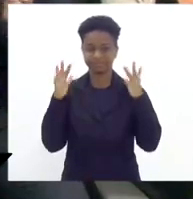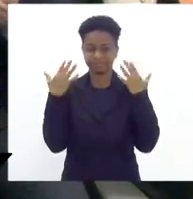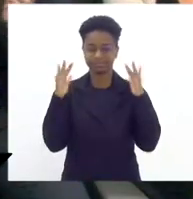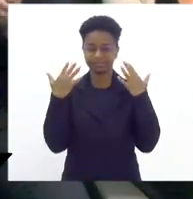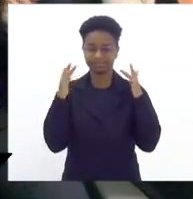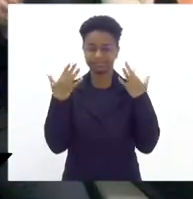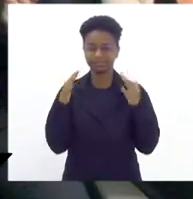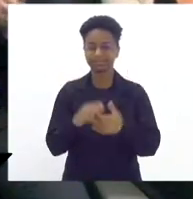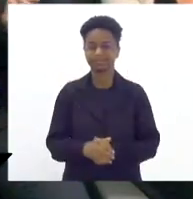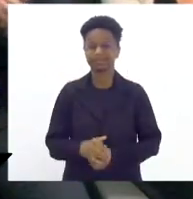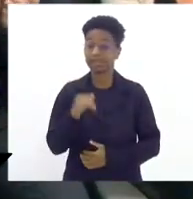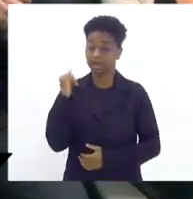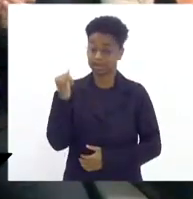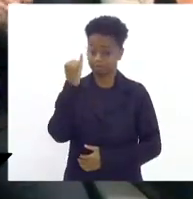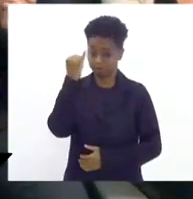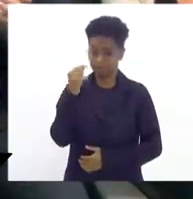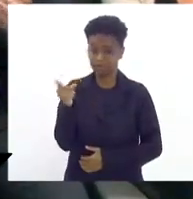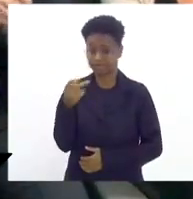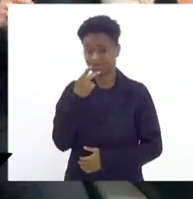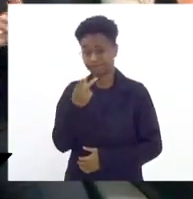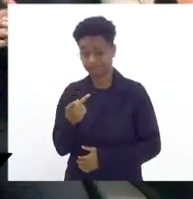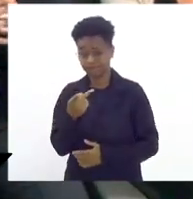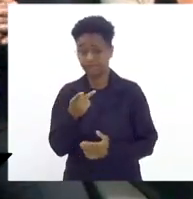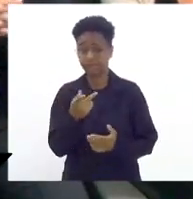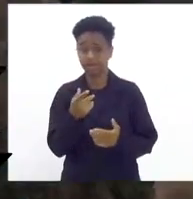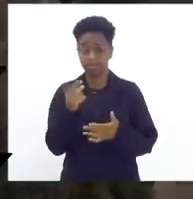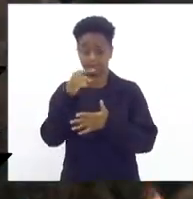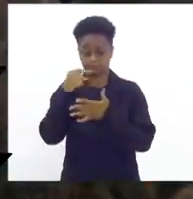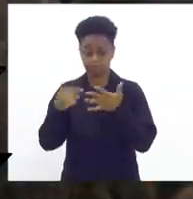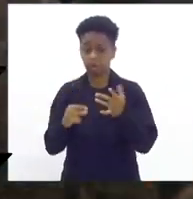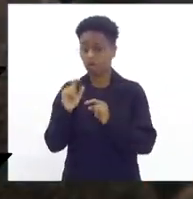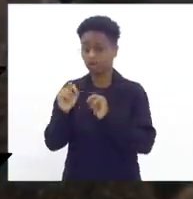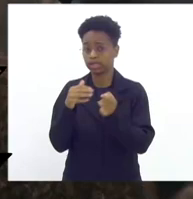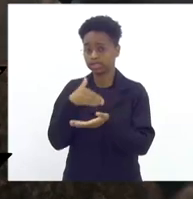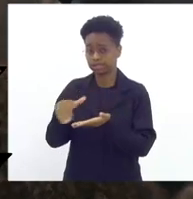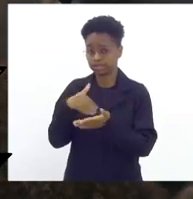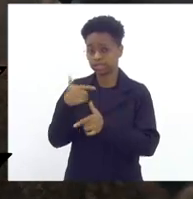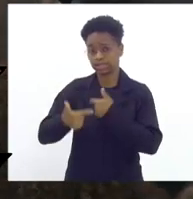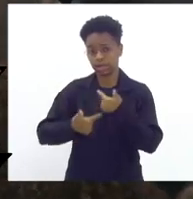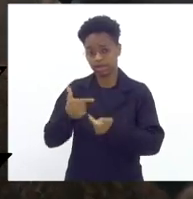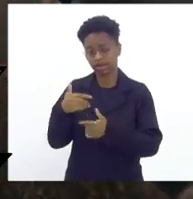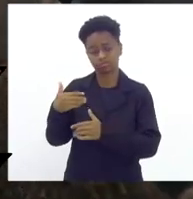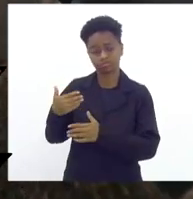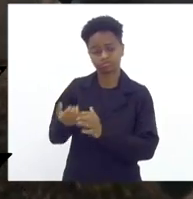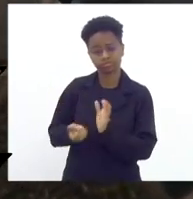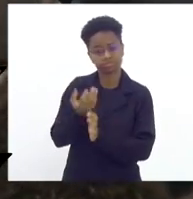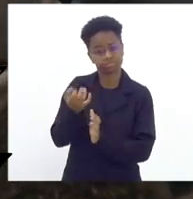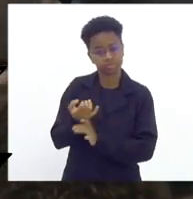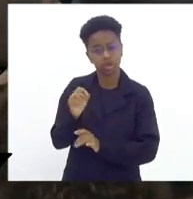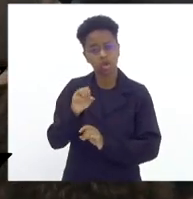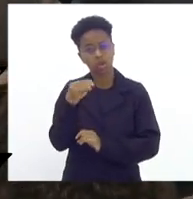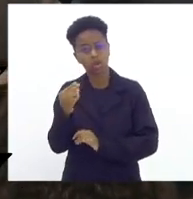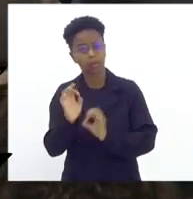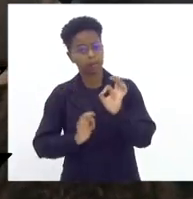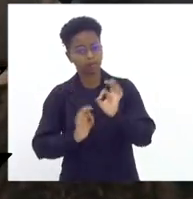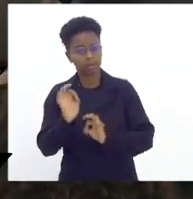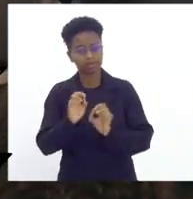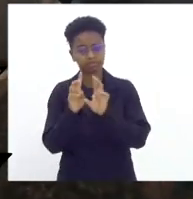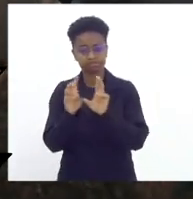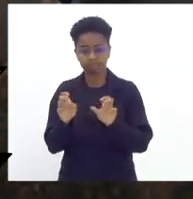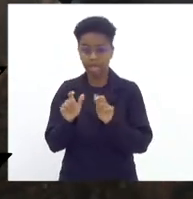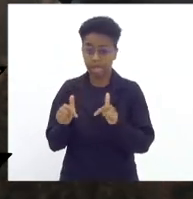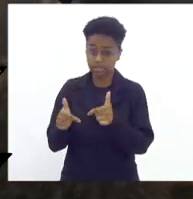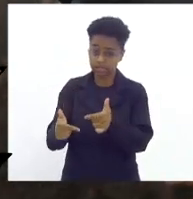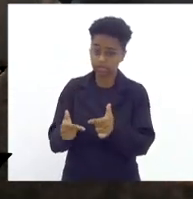é importante Paulo ouvir o que a Secretaria Estadual do trabalho tem desenvolvido ou planejado sobre ações